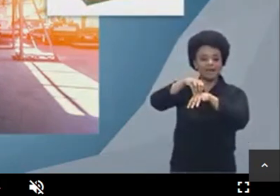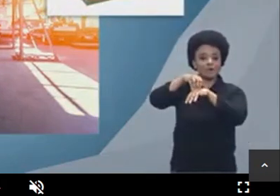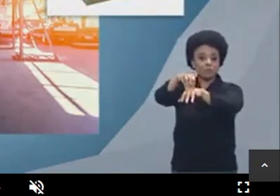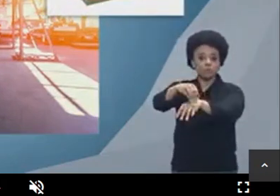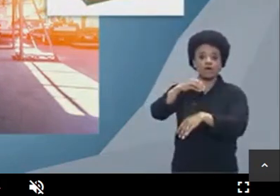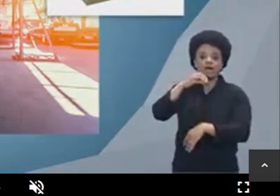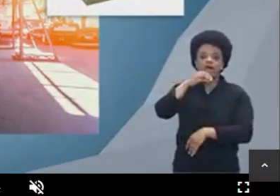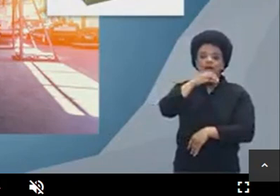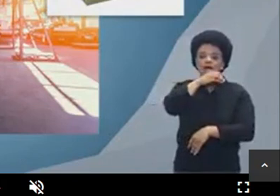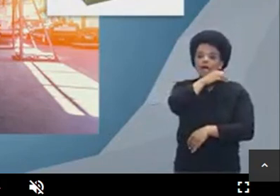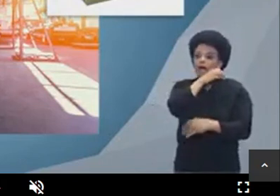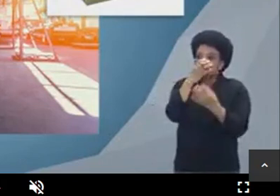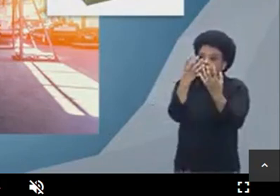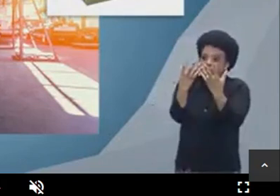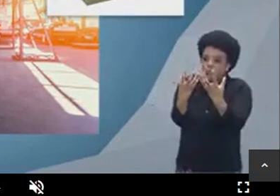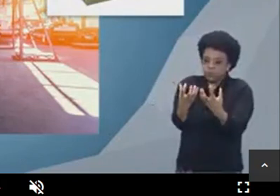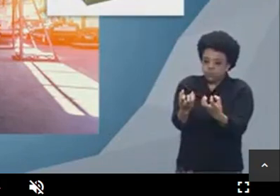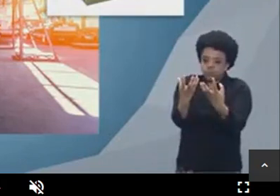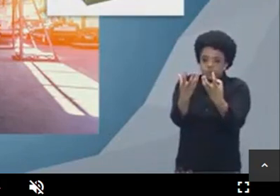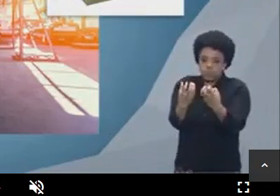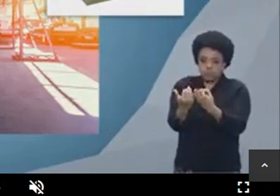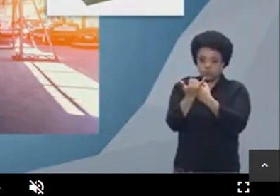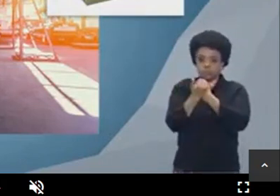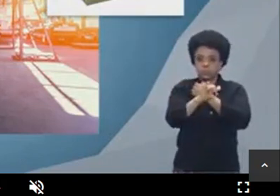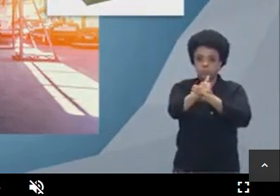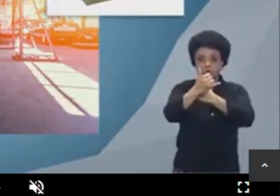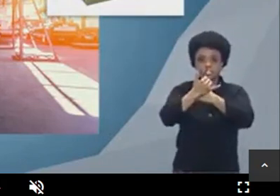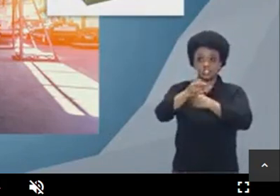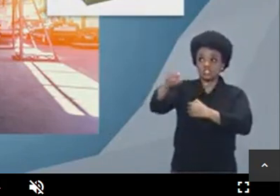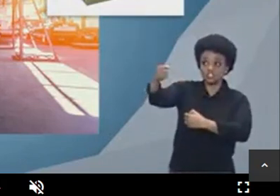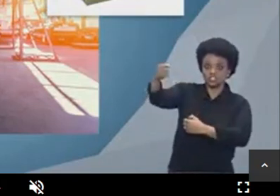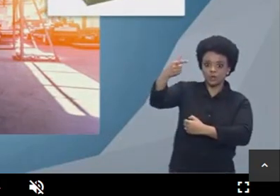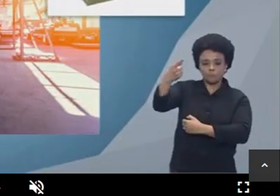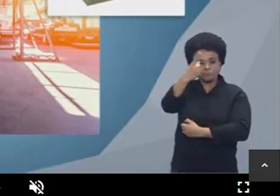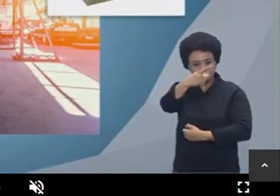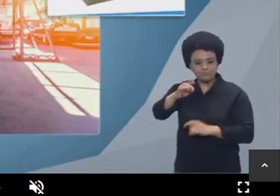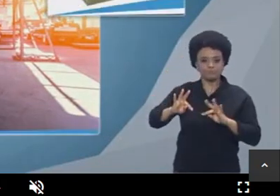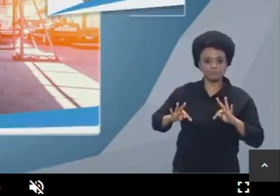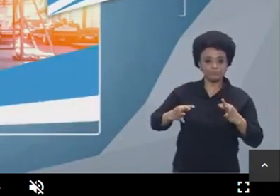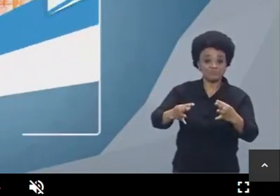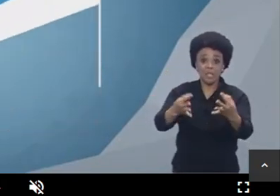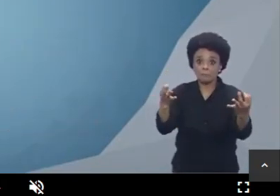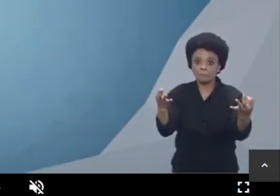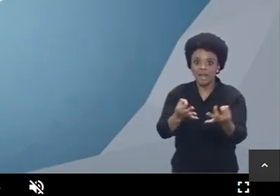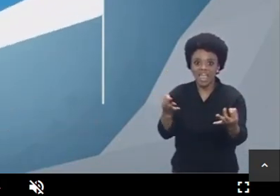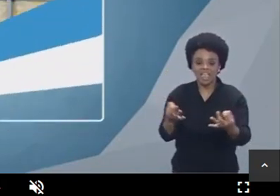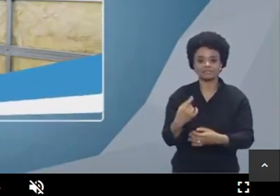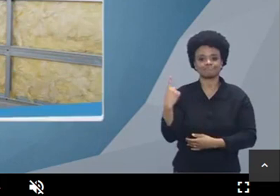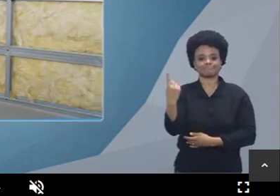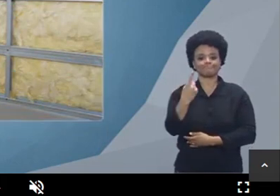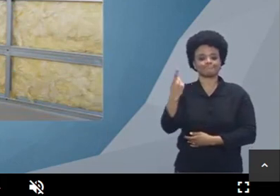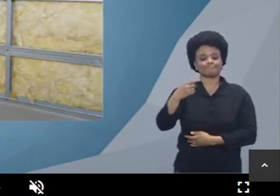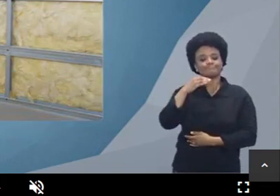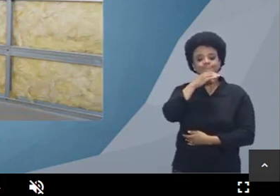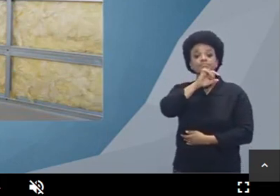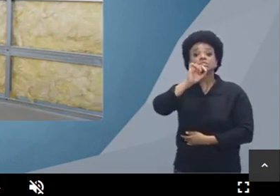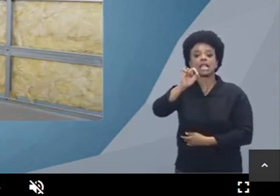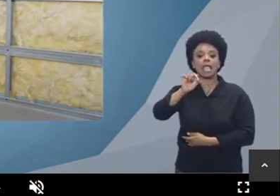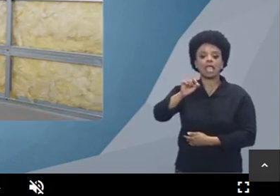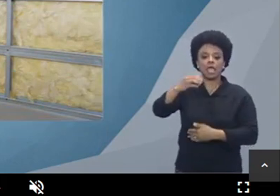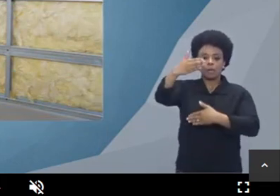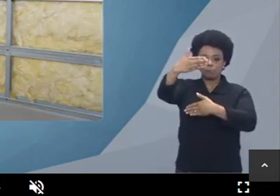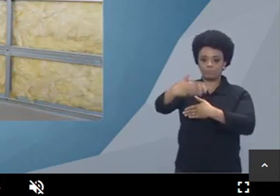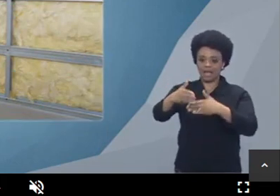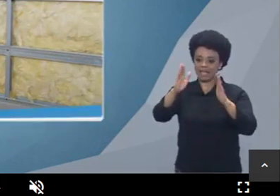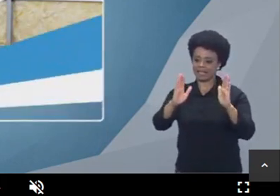da absorção da radiação solar. Outras tecnologias eficientes no isolamento térmico são as paredes revestidas por